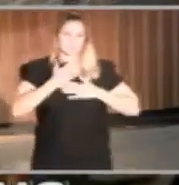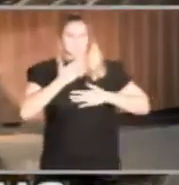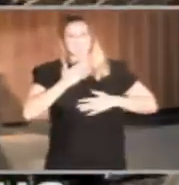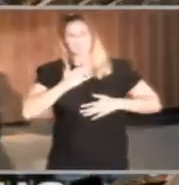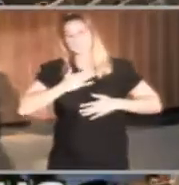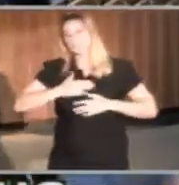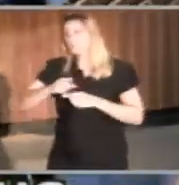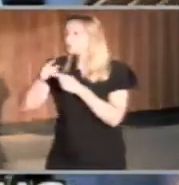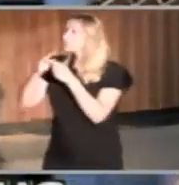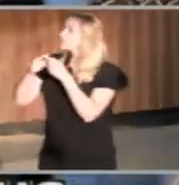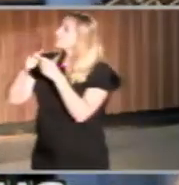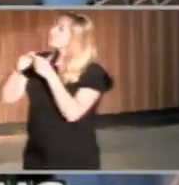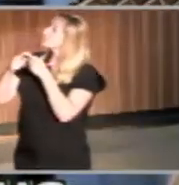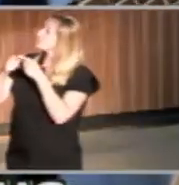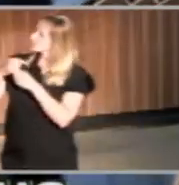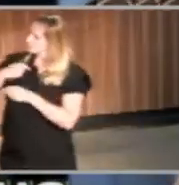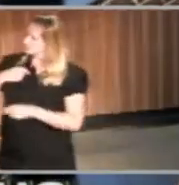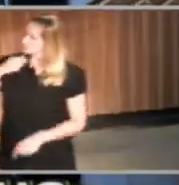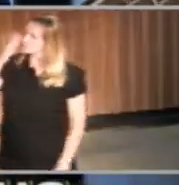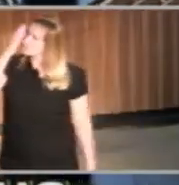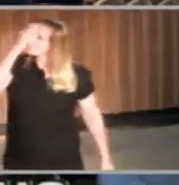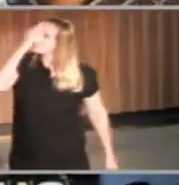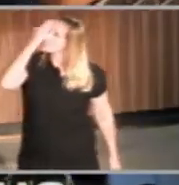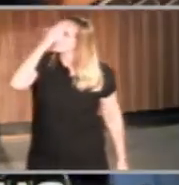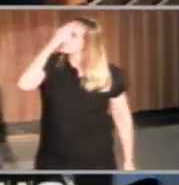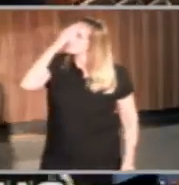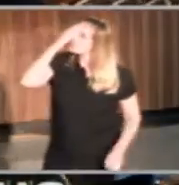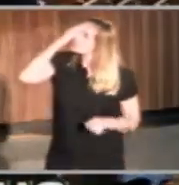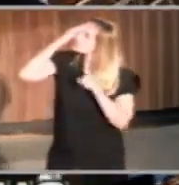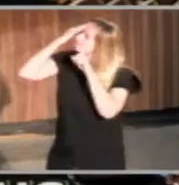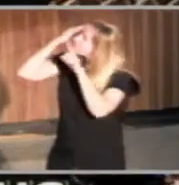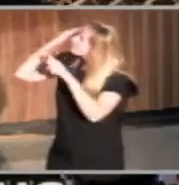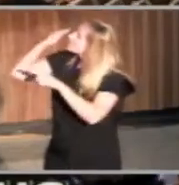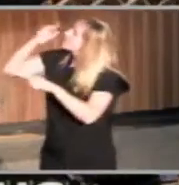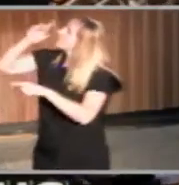descansarei, pois sei que és Deus. Se o